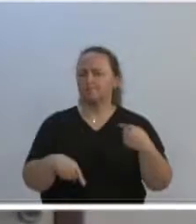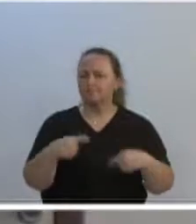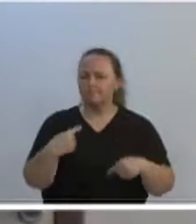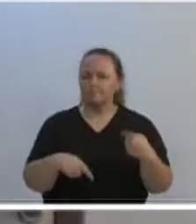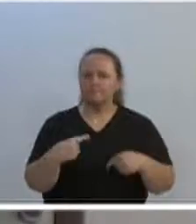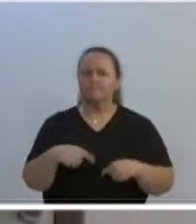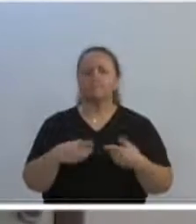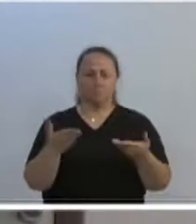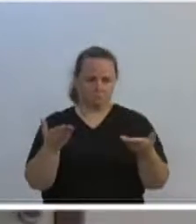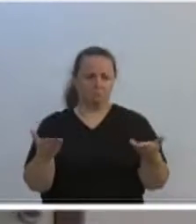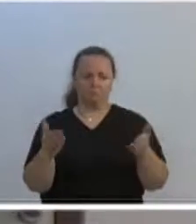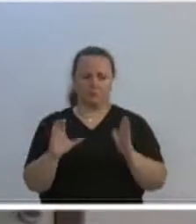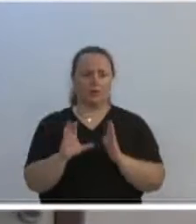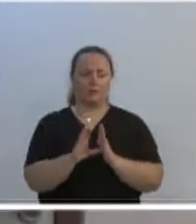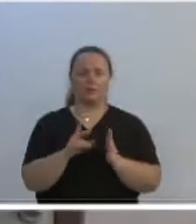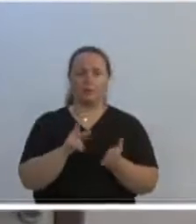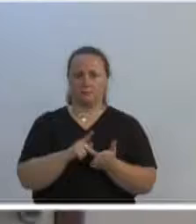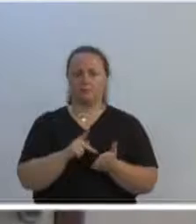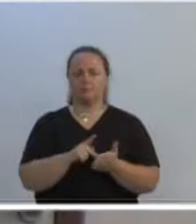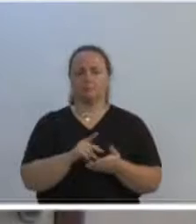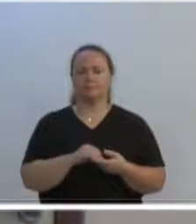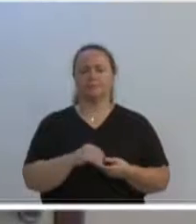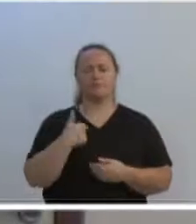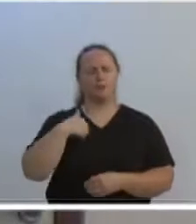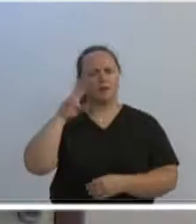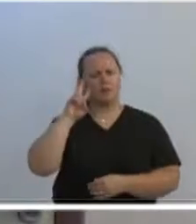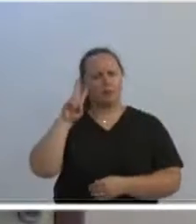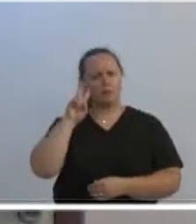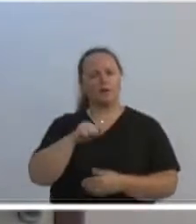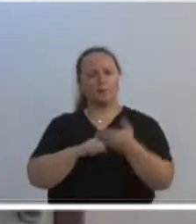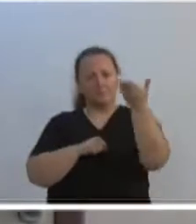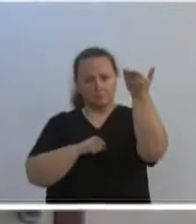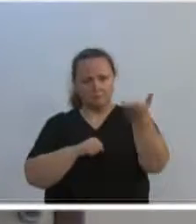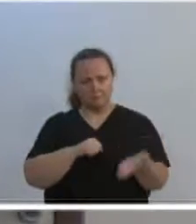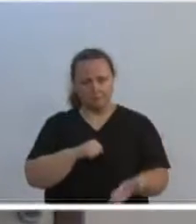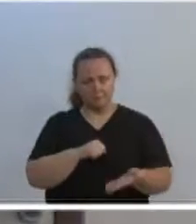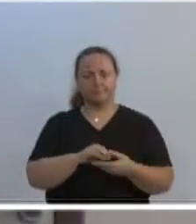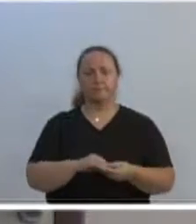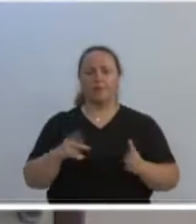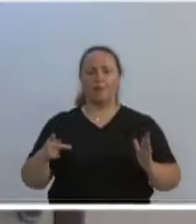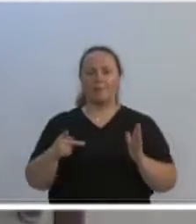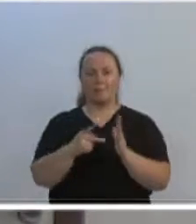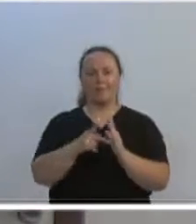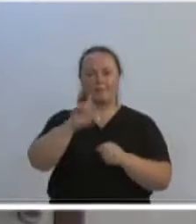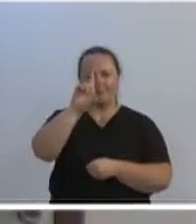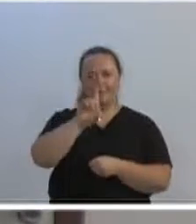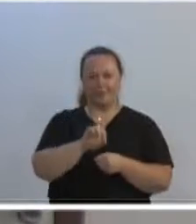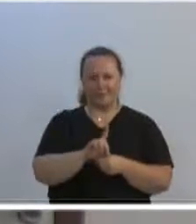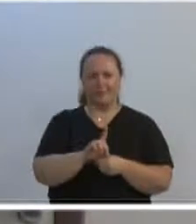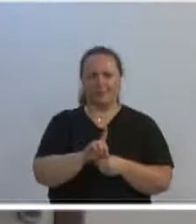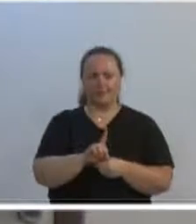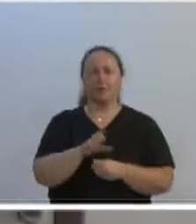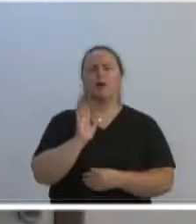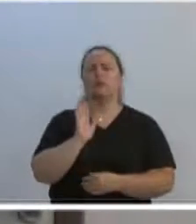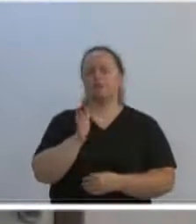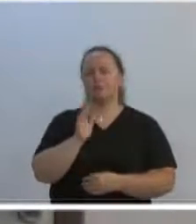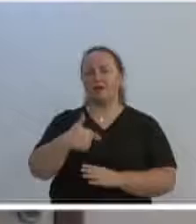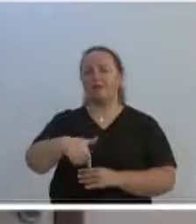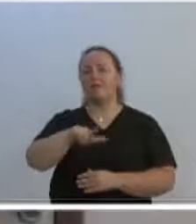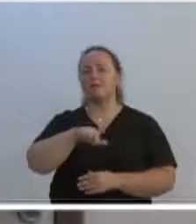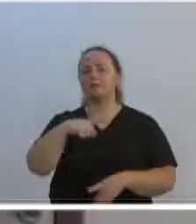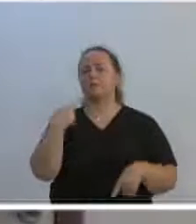casa, vereador Caminha. Lembro-me quando a Vossa Excelência era diretor do PROCON e já houve esse